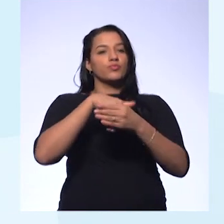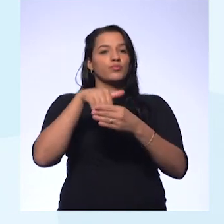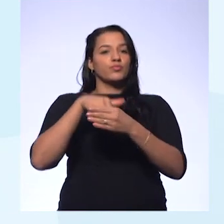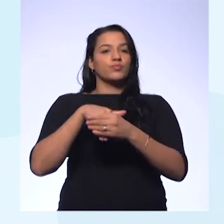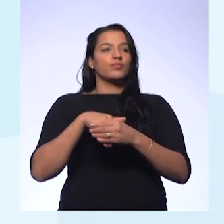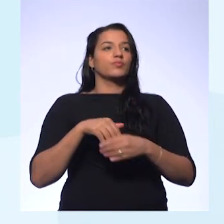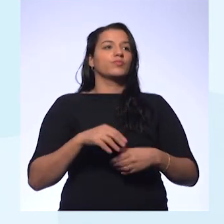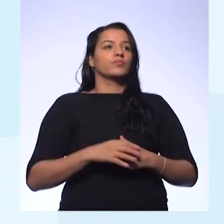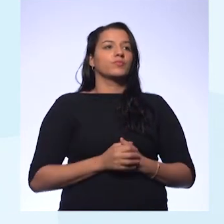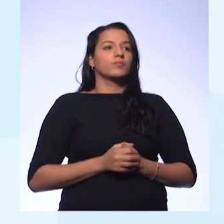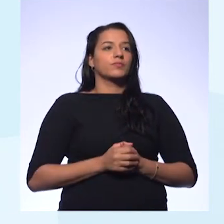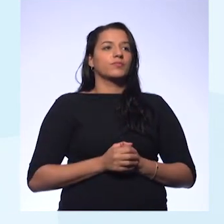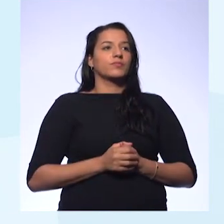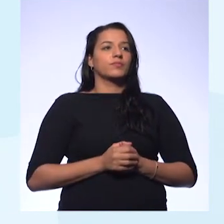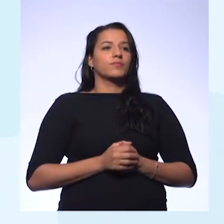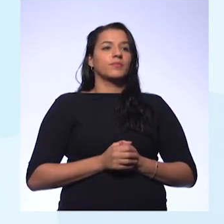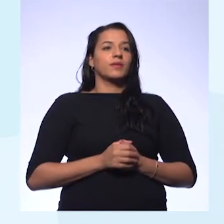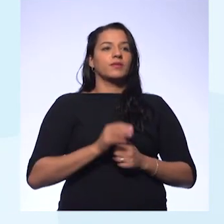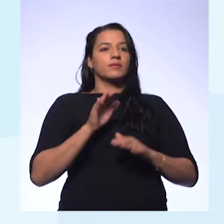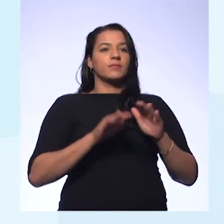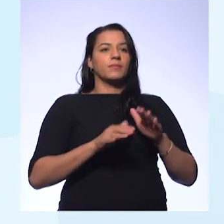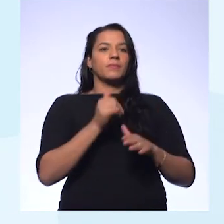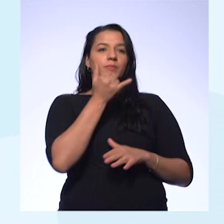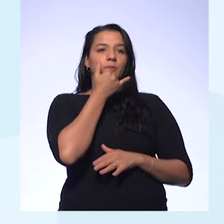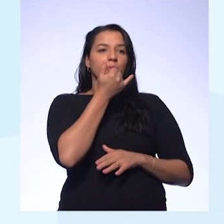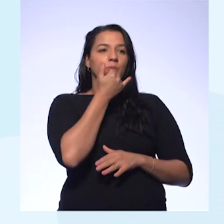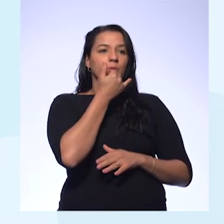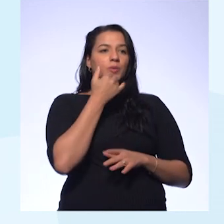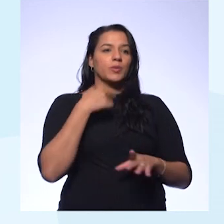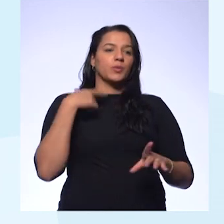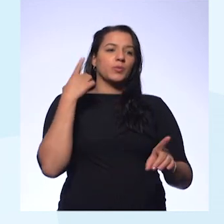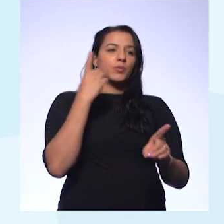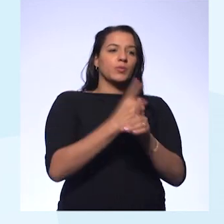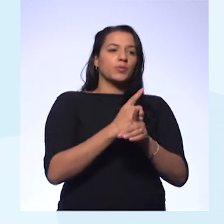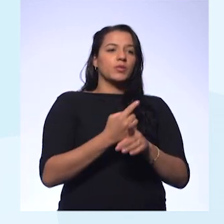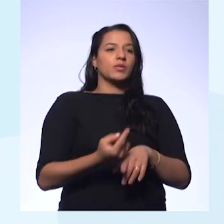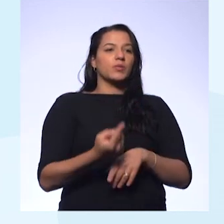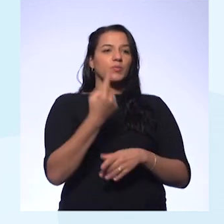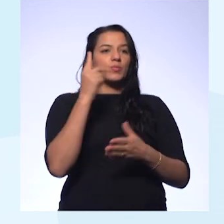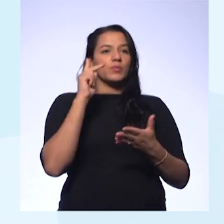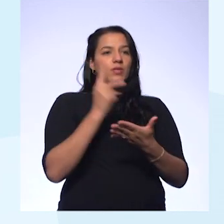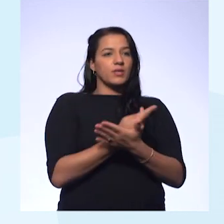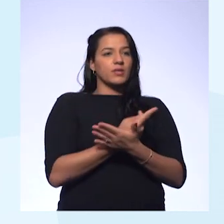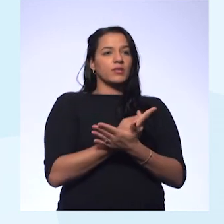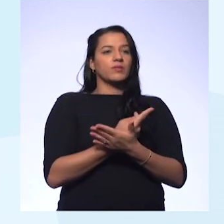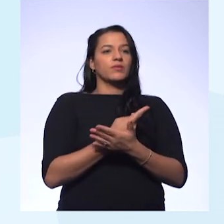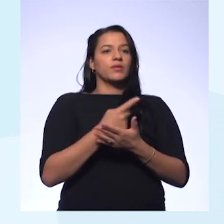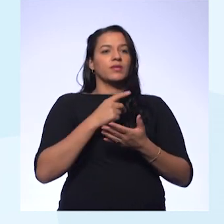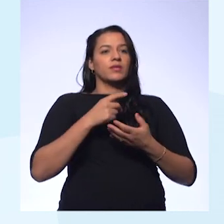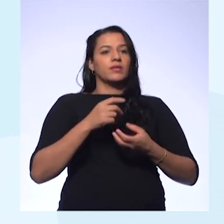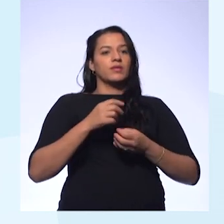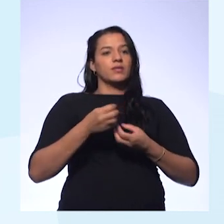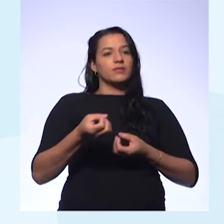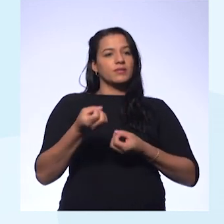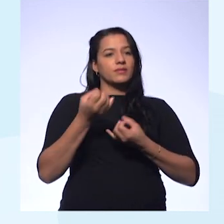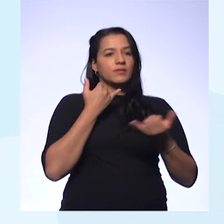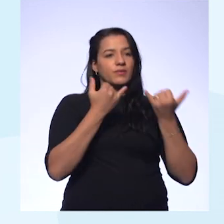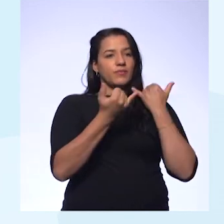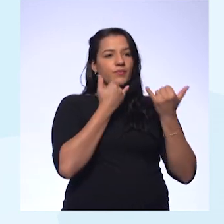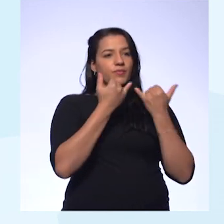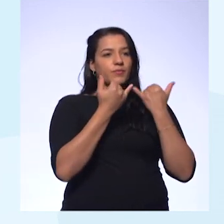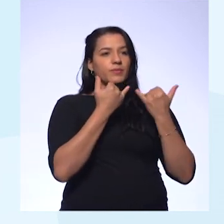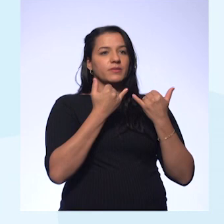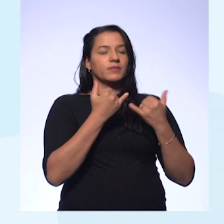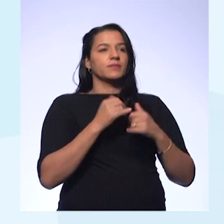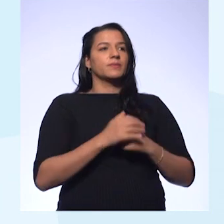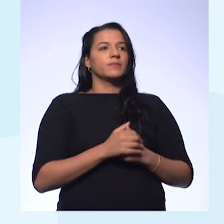pedir desculpas para quem está assistindo, porque eu localizei um pequeno erro aí nas informações que estão na tela. Mas vamos transformar o